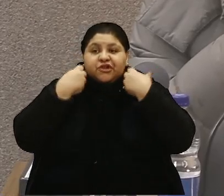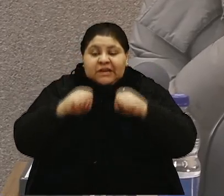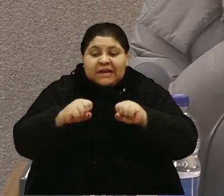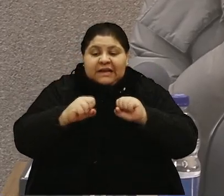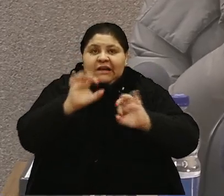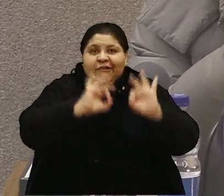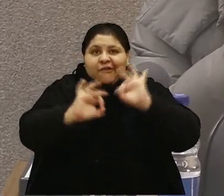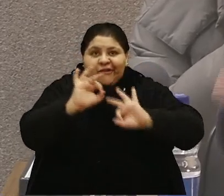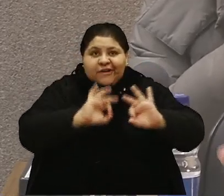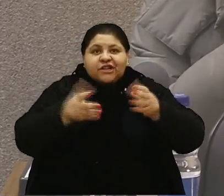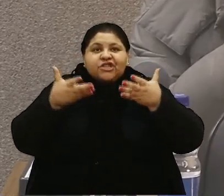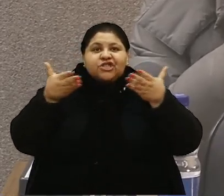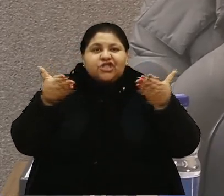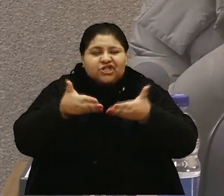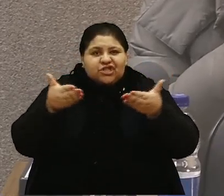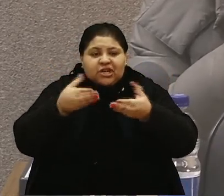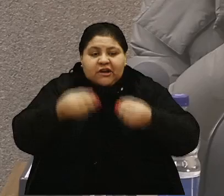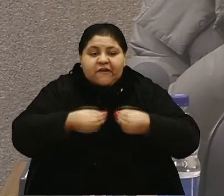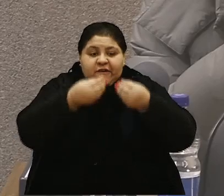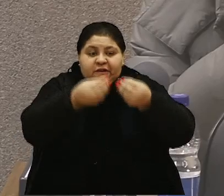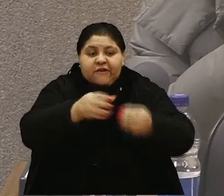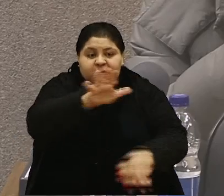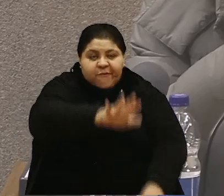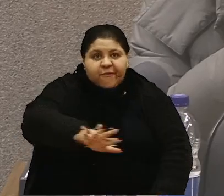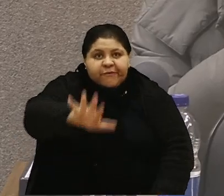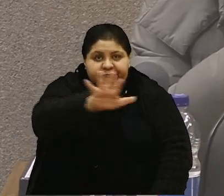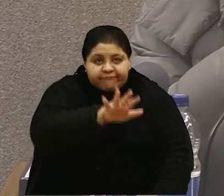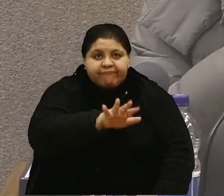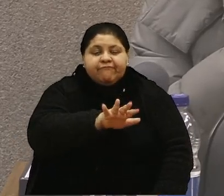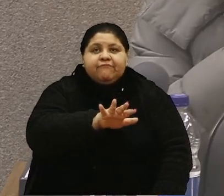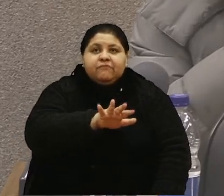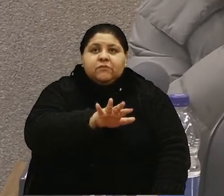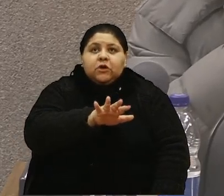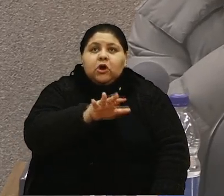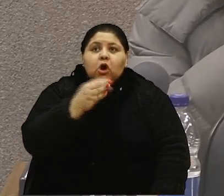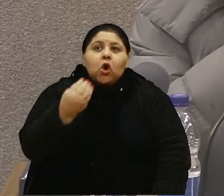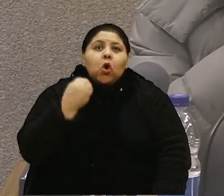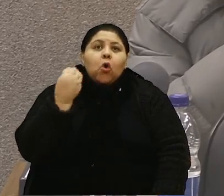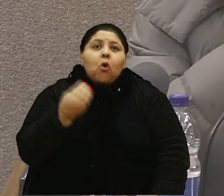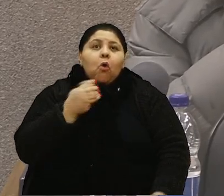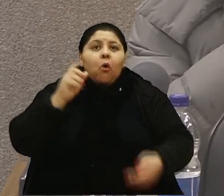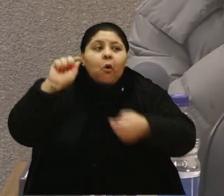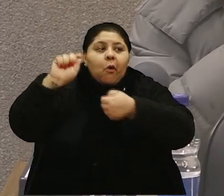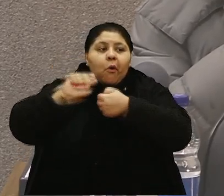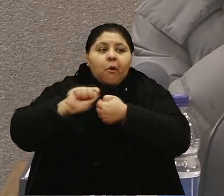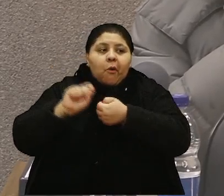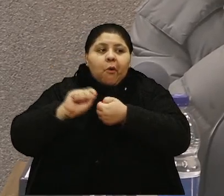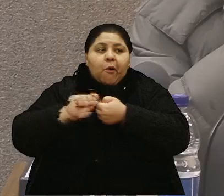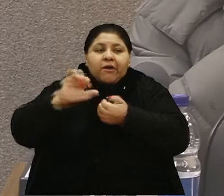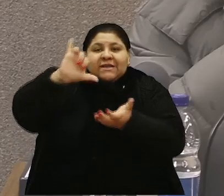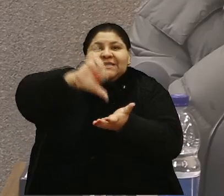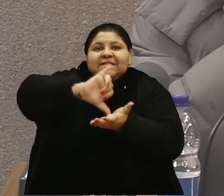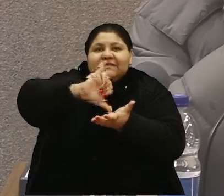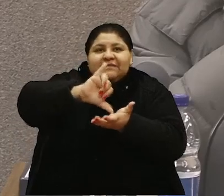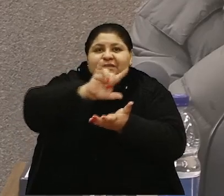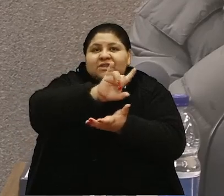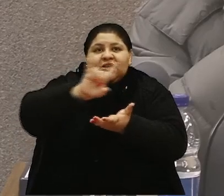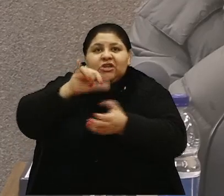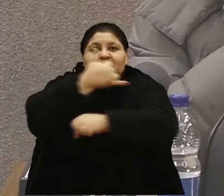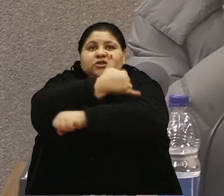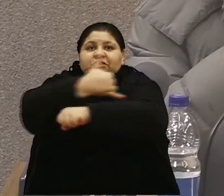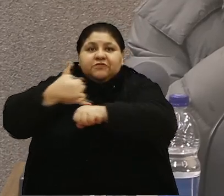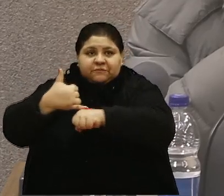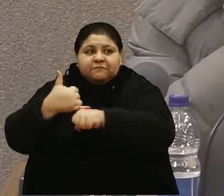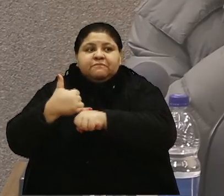Planejamento, já foi cedido uma área e está na Secretaria de Planejamento como se fazer esse centro, né? Não passando por essa